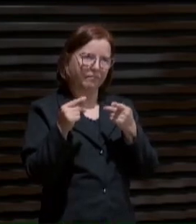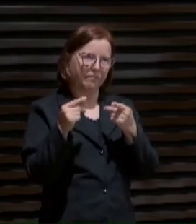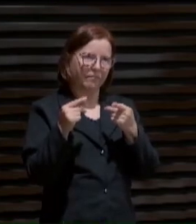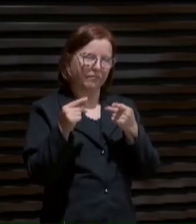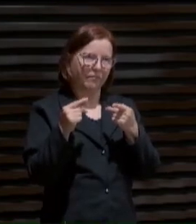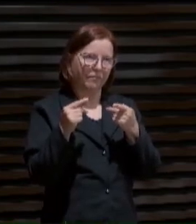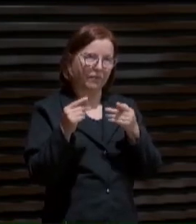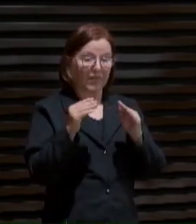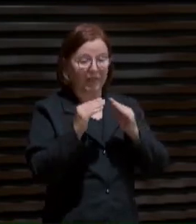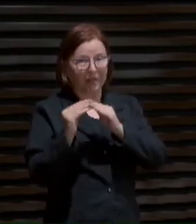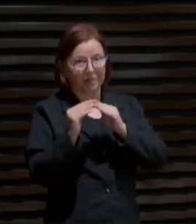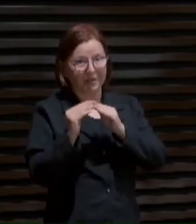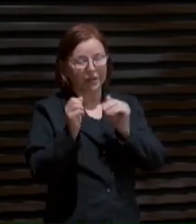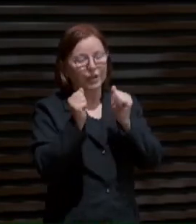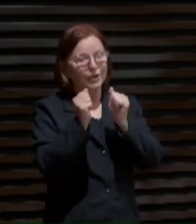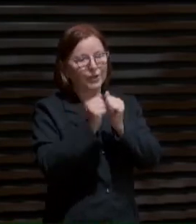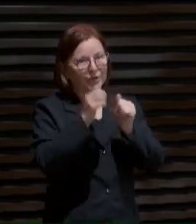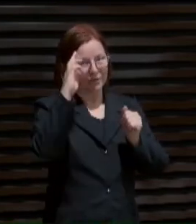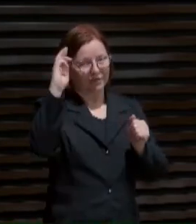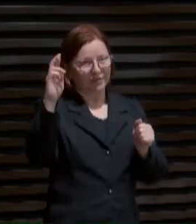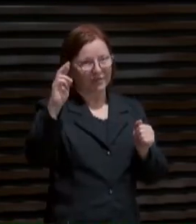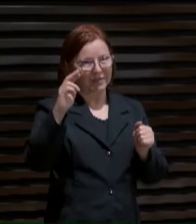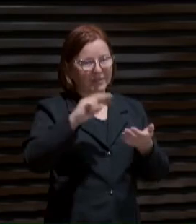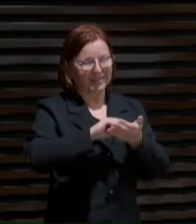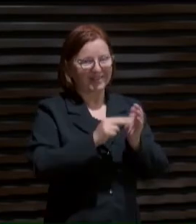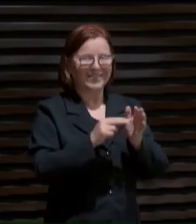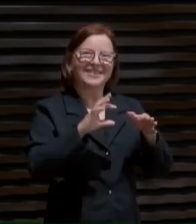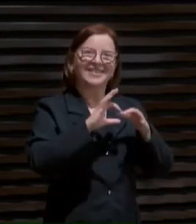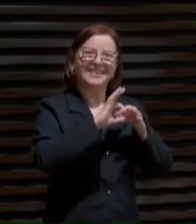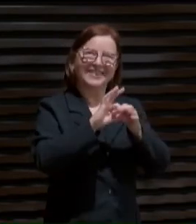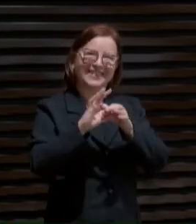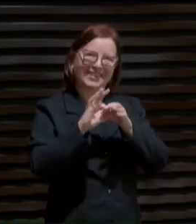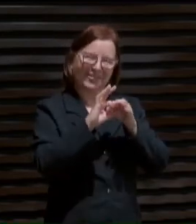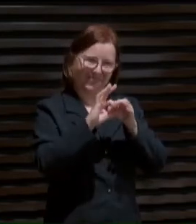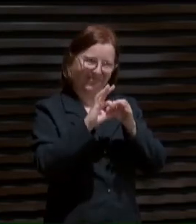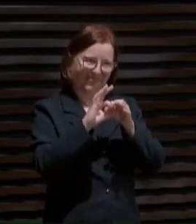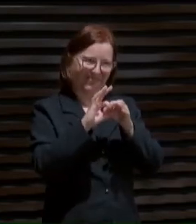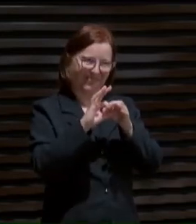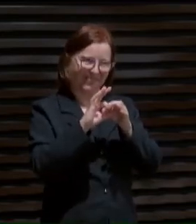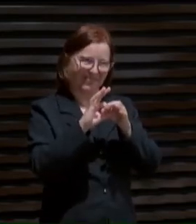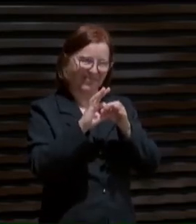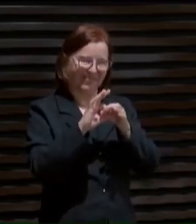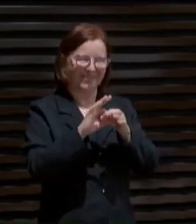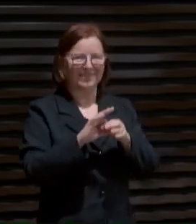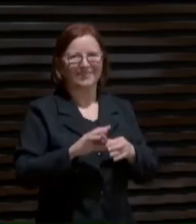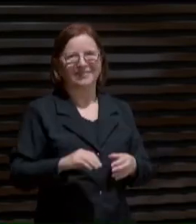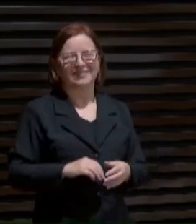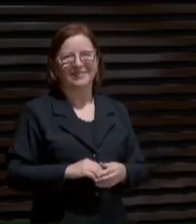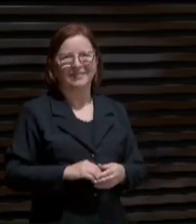habitar com o senhor significa relacionamento comunhão intimidade